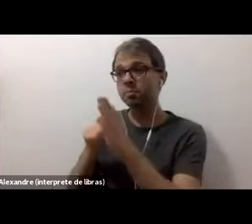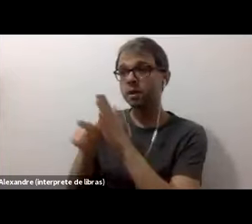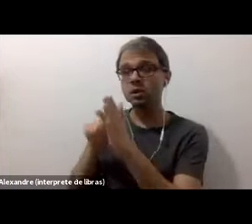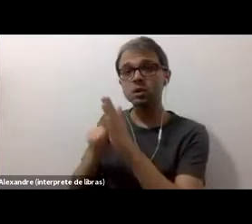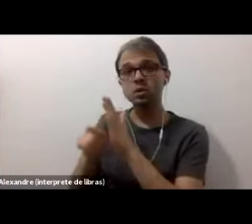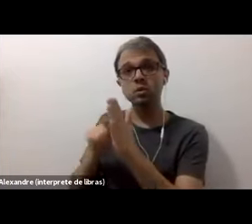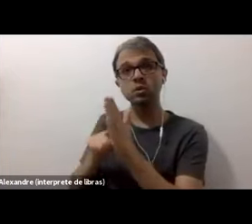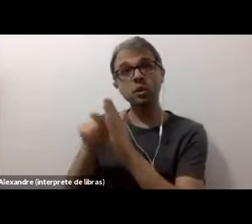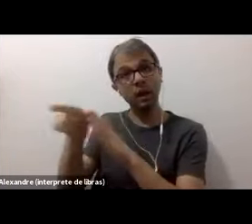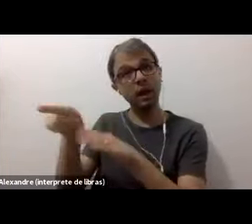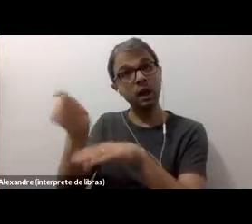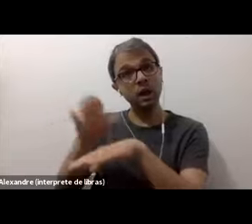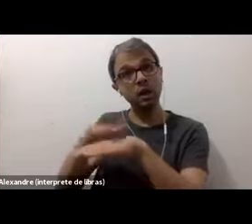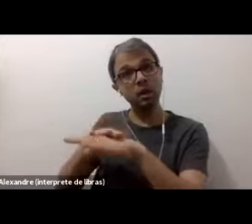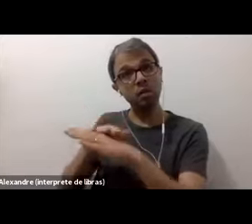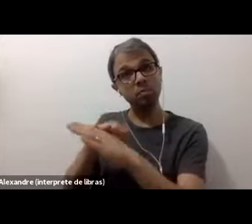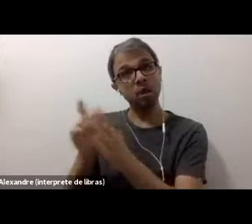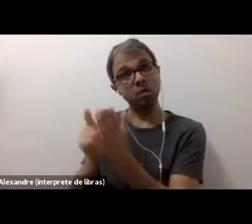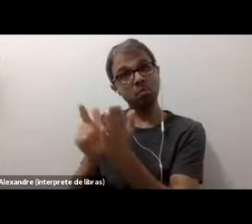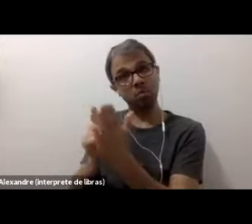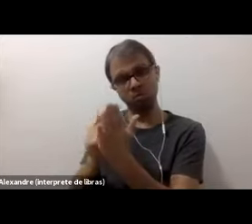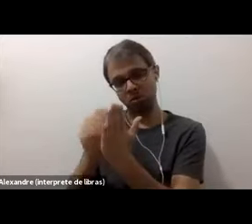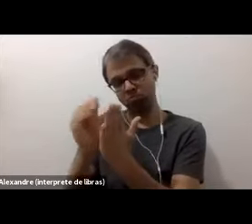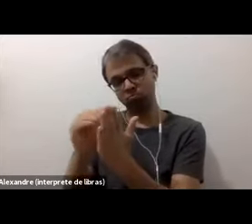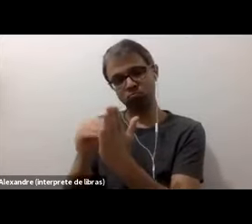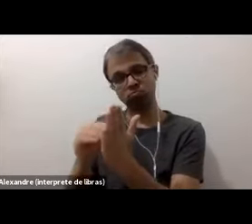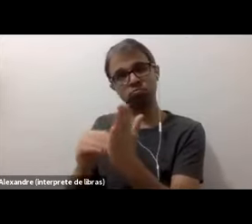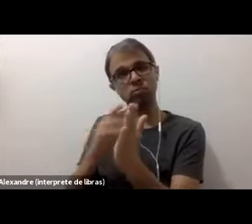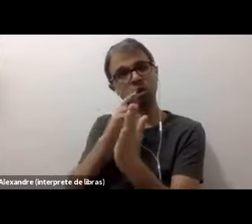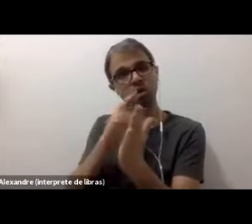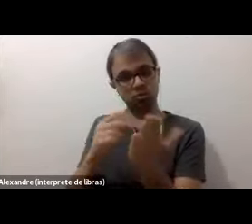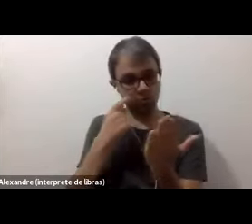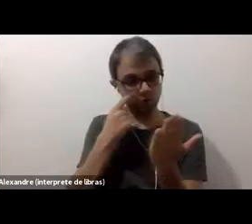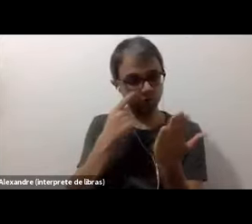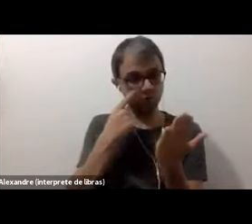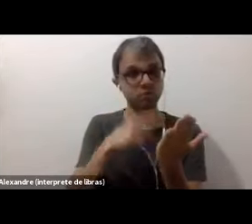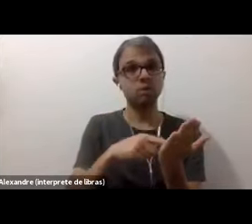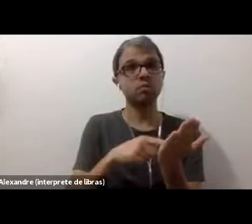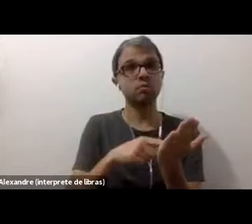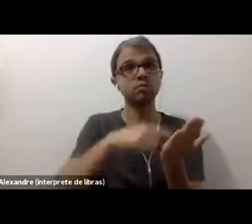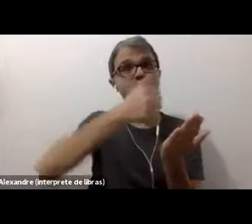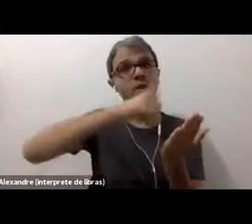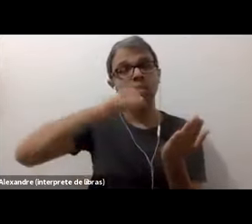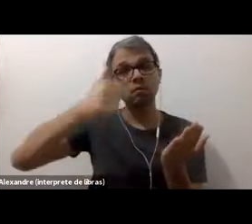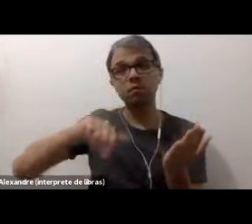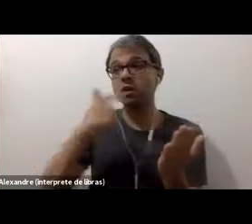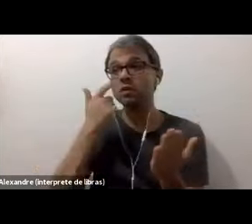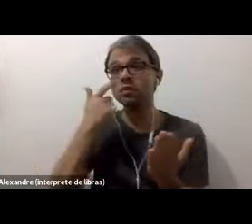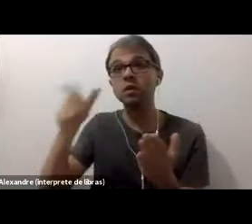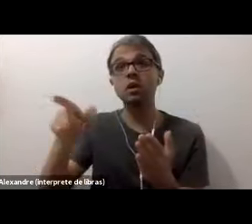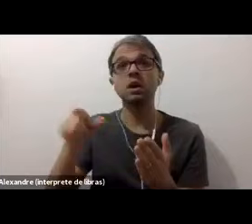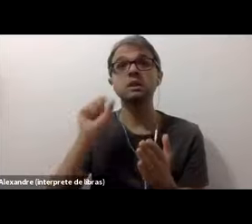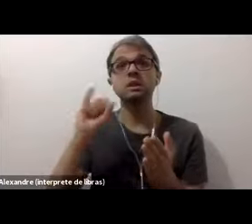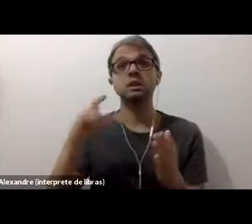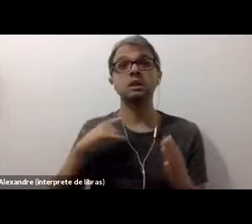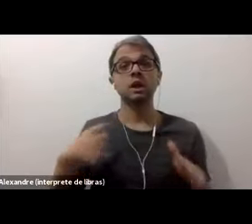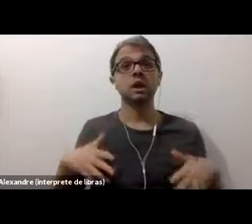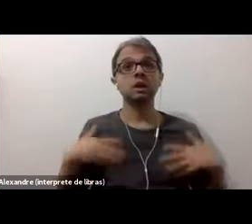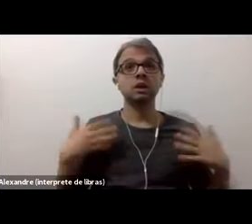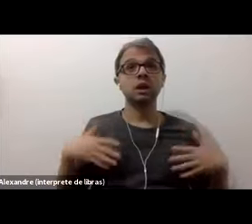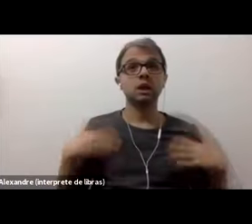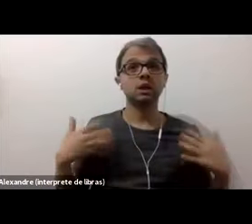o que eles estão demonstrando, onde eles demonstram mais ânimo, engajamento, e quando que eles se demonstram